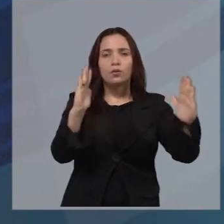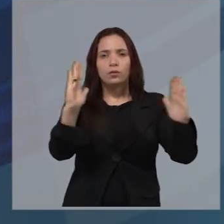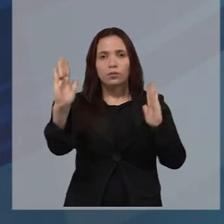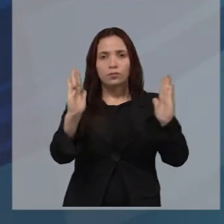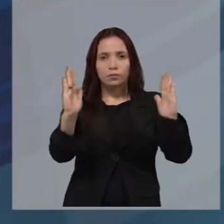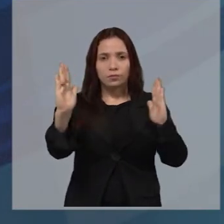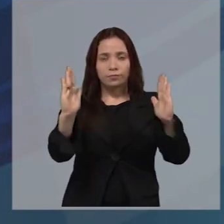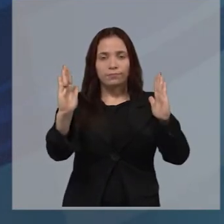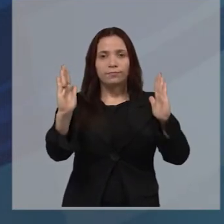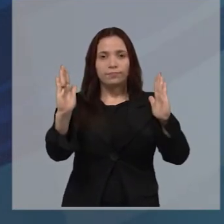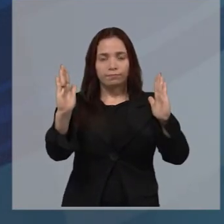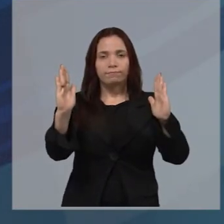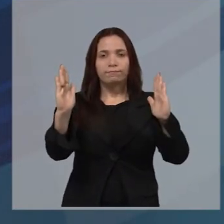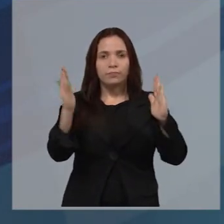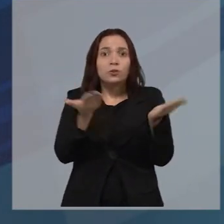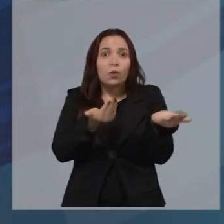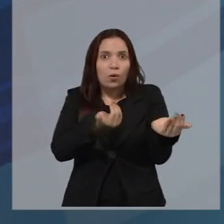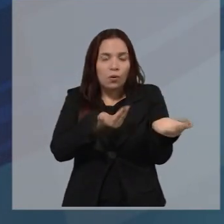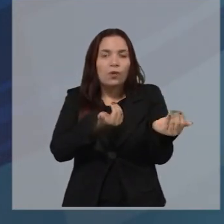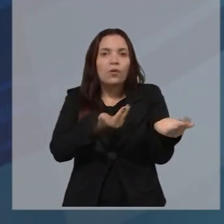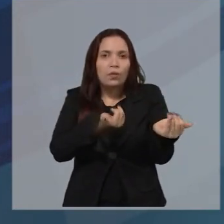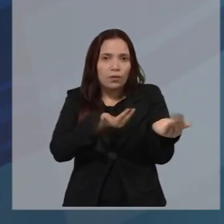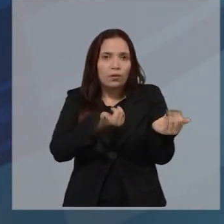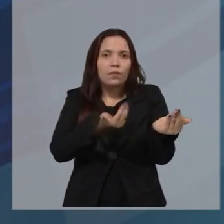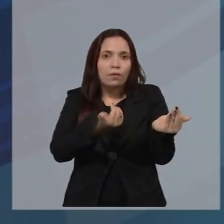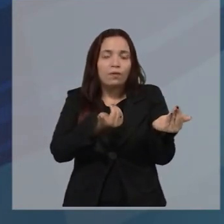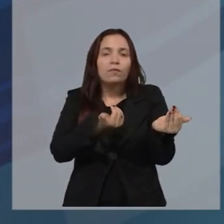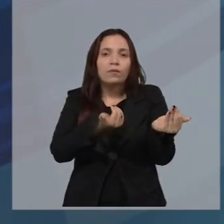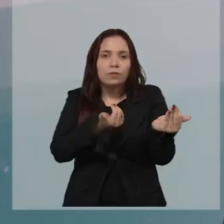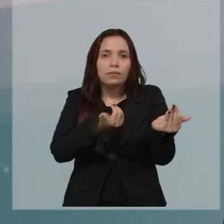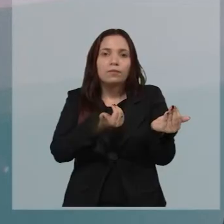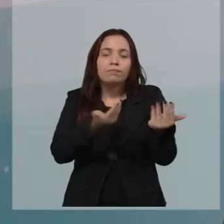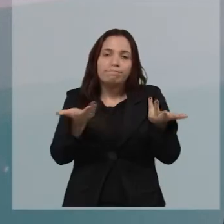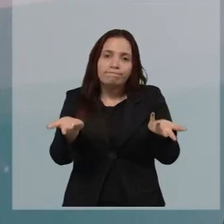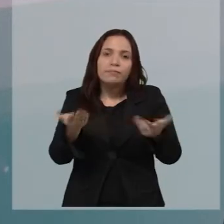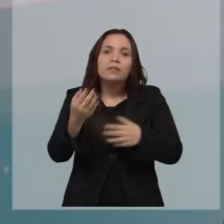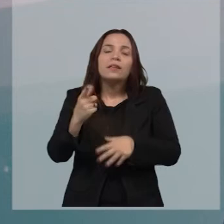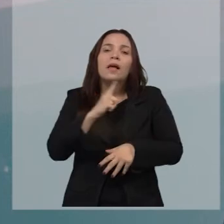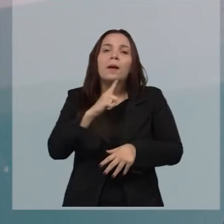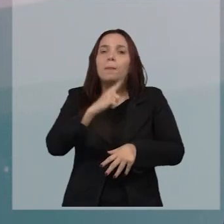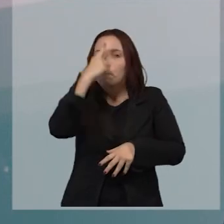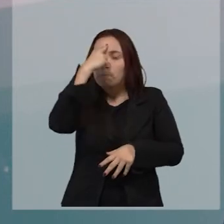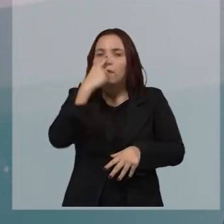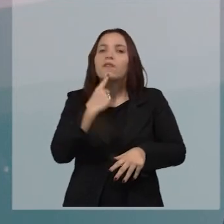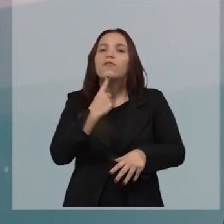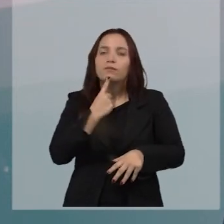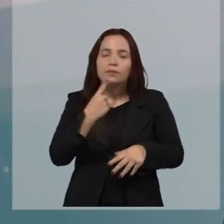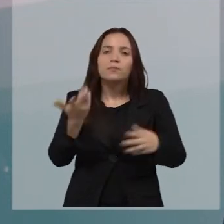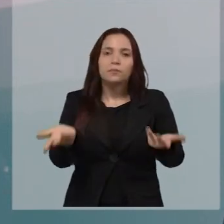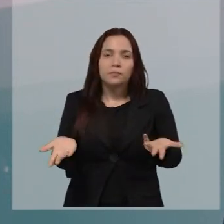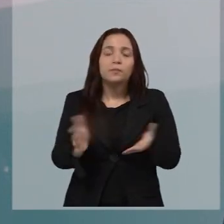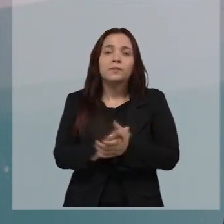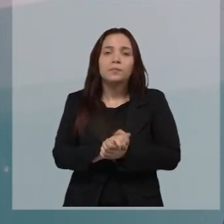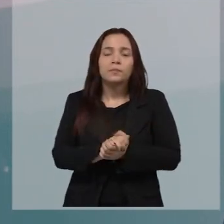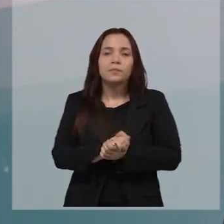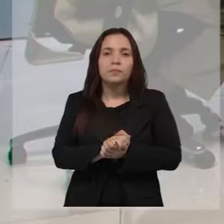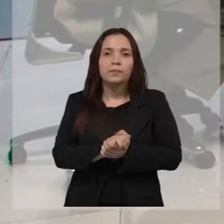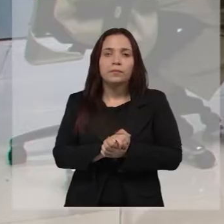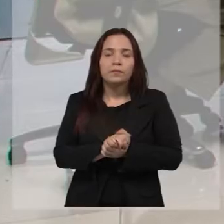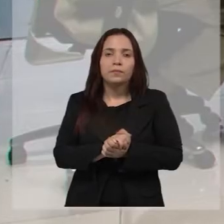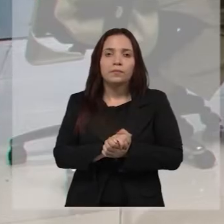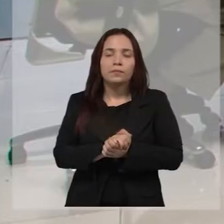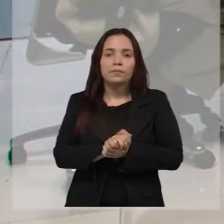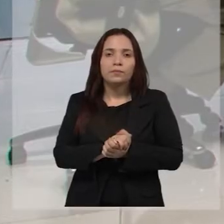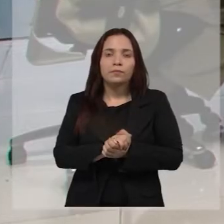dizer, o grosso dessas pessoas que perpetraram os ataques é nessa faixa etária. Então,